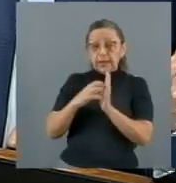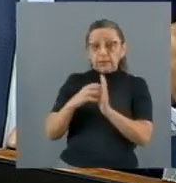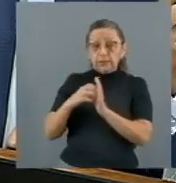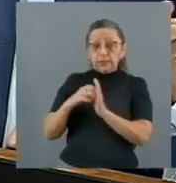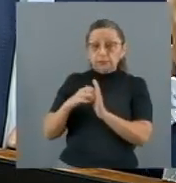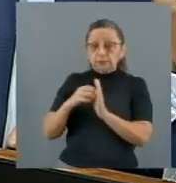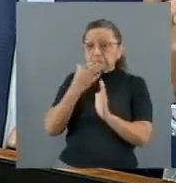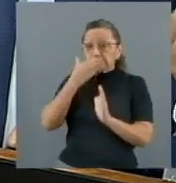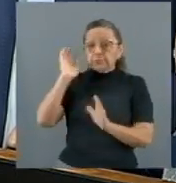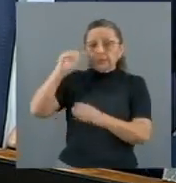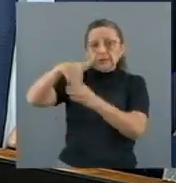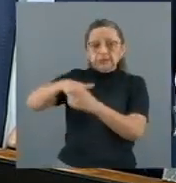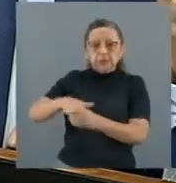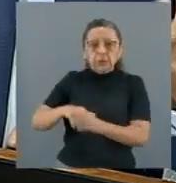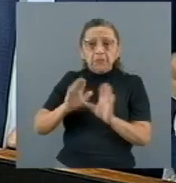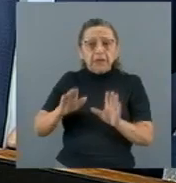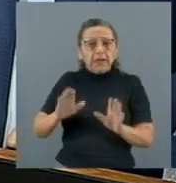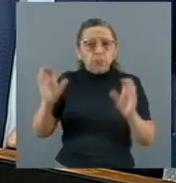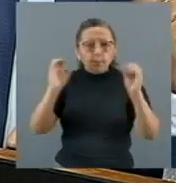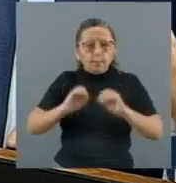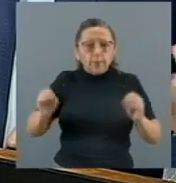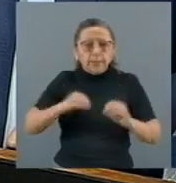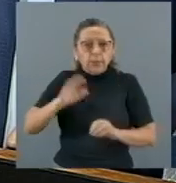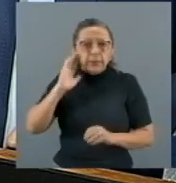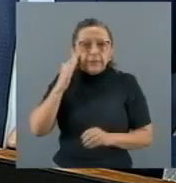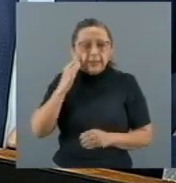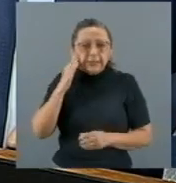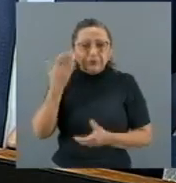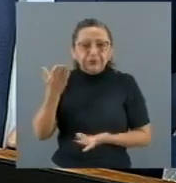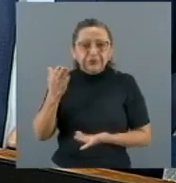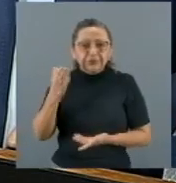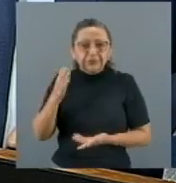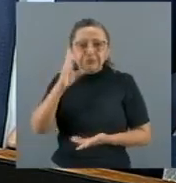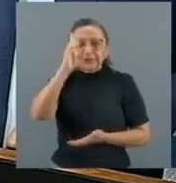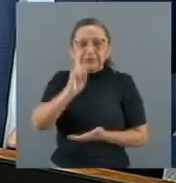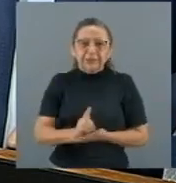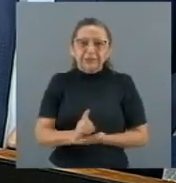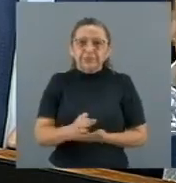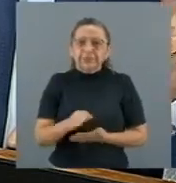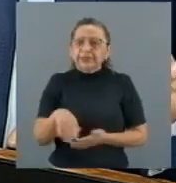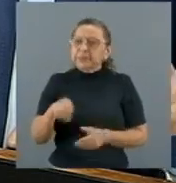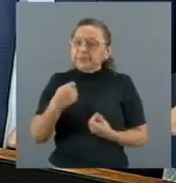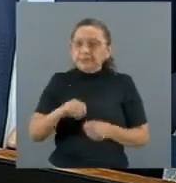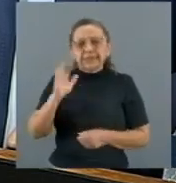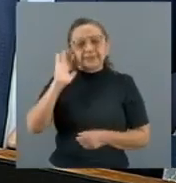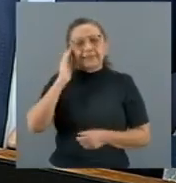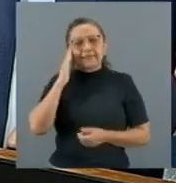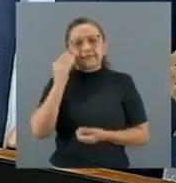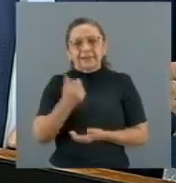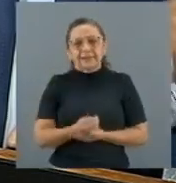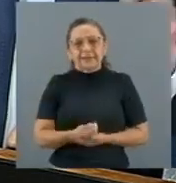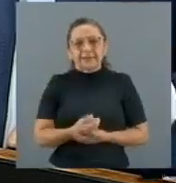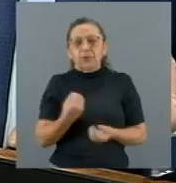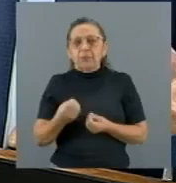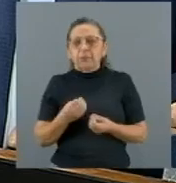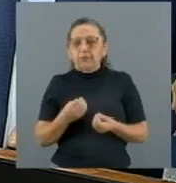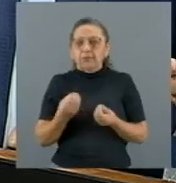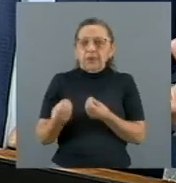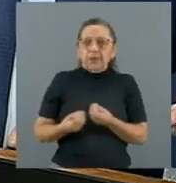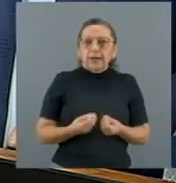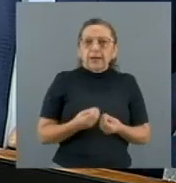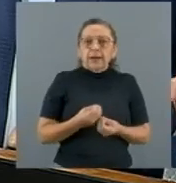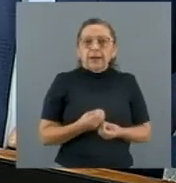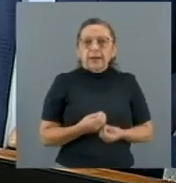para conseguir entender a maneira como funciona, né, a formulação da legislação, a sua aplicação.